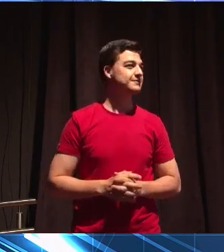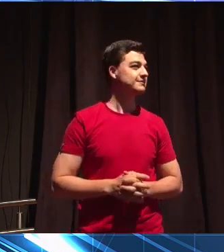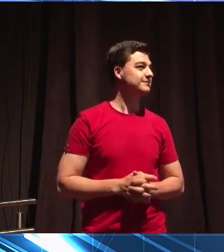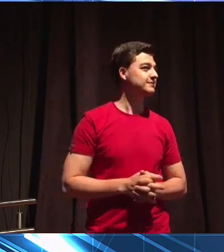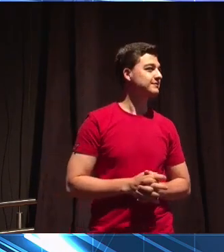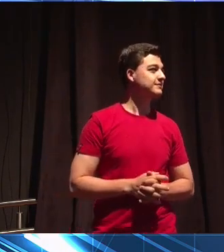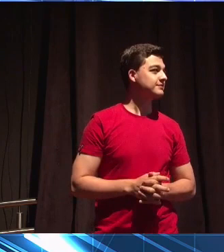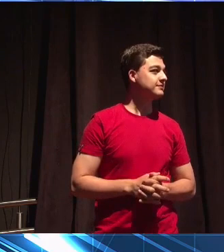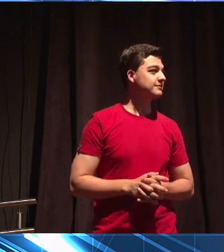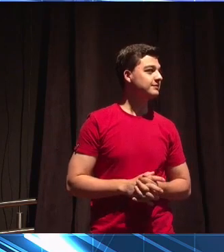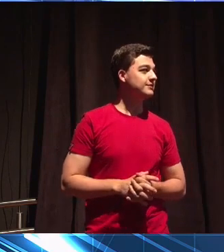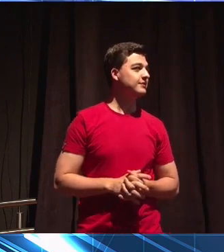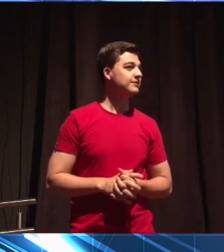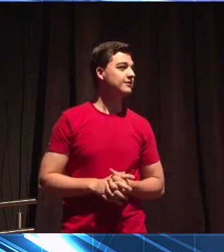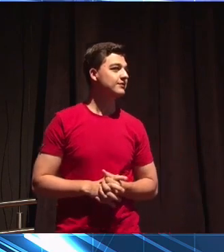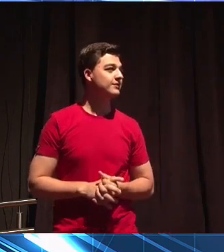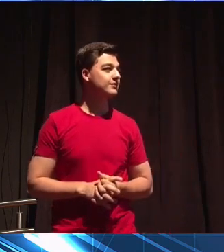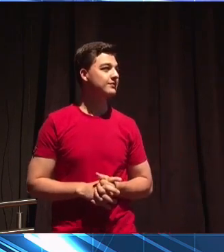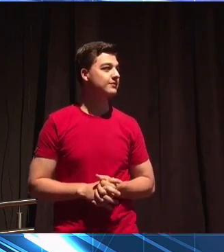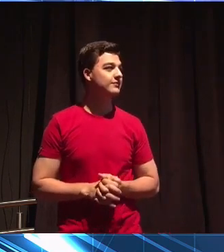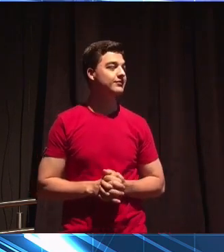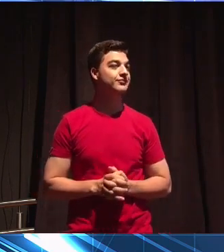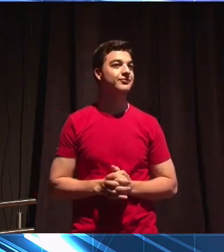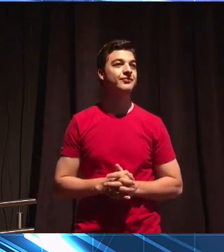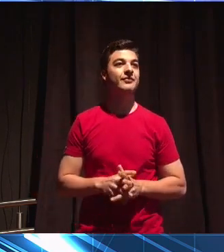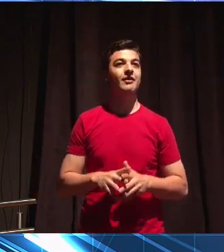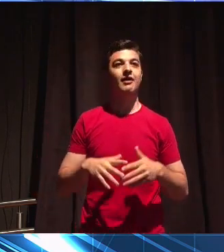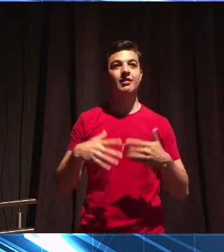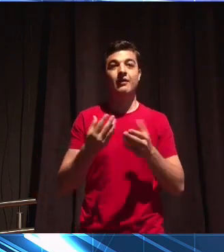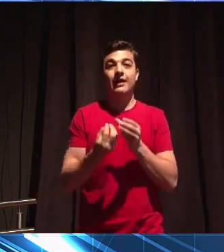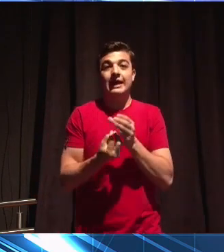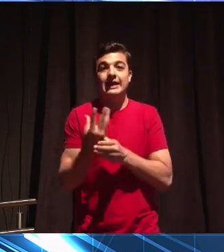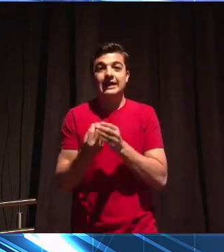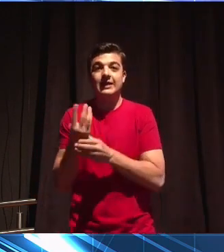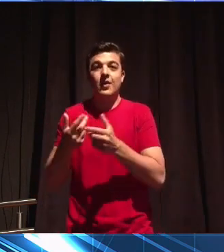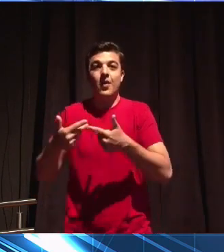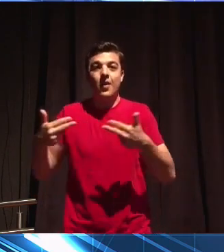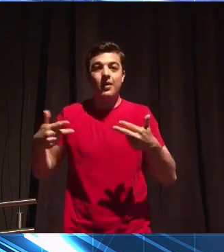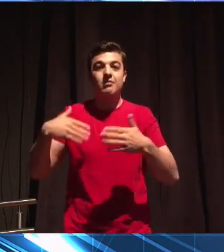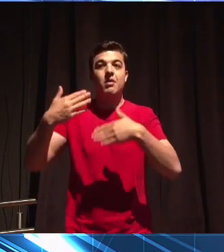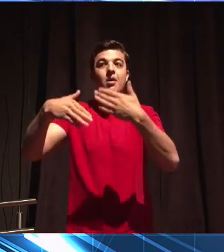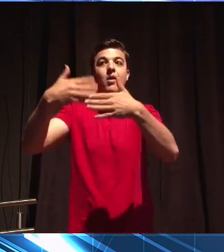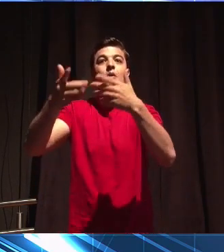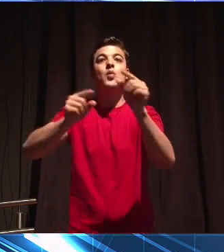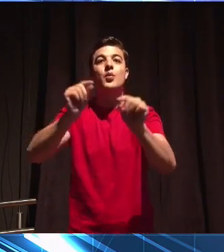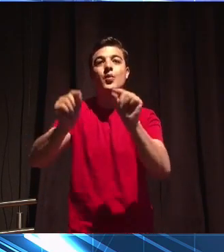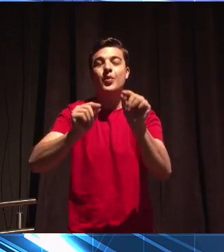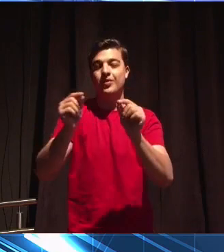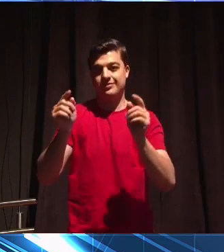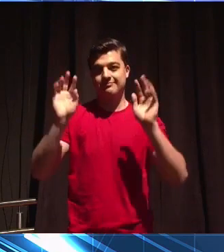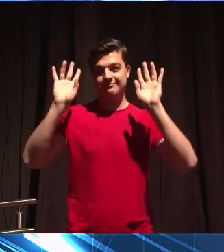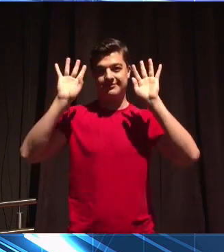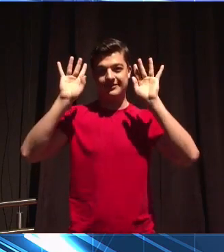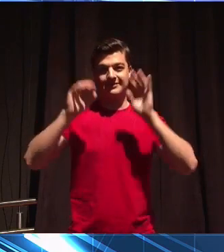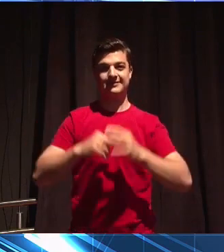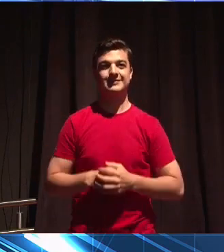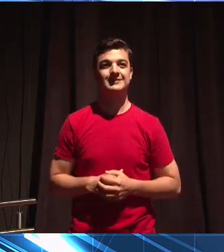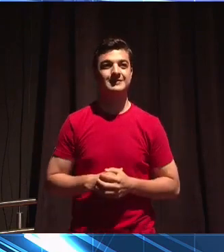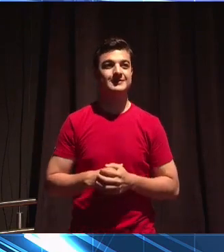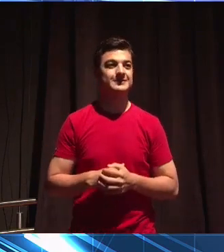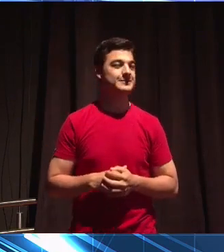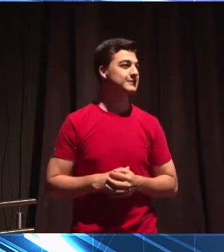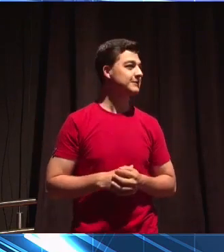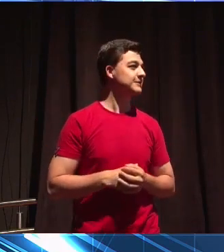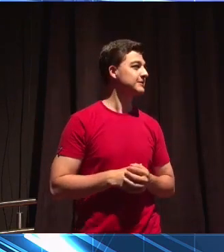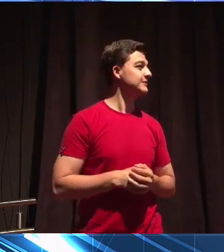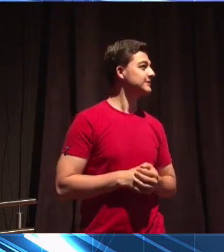Então, a gente pensa no melhor que a gente cria e a gente faz coisas bem respeitosas. Bom, peço perdão aí pela correria, eu comecei a